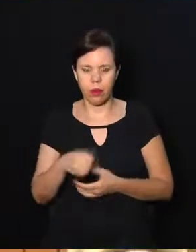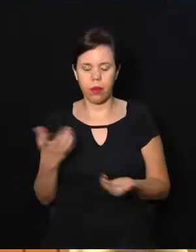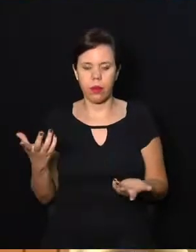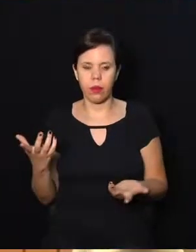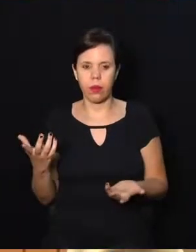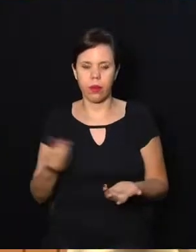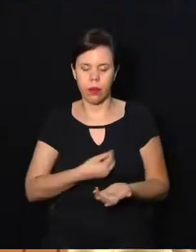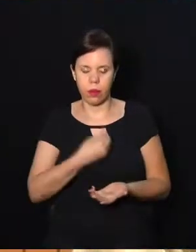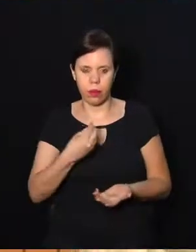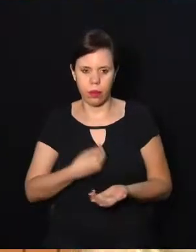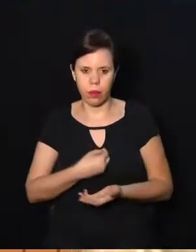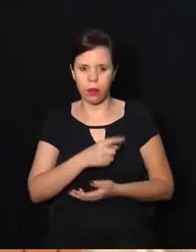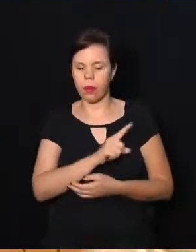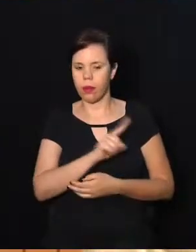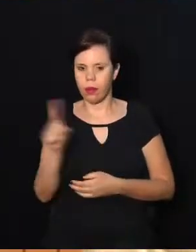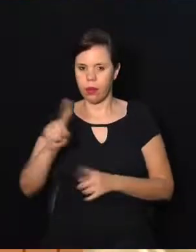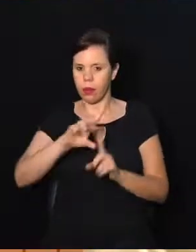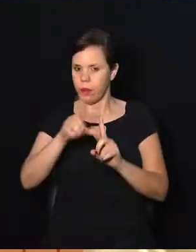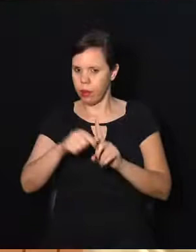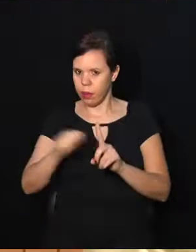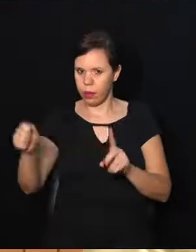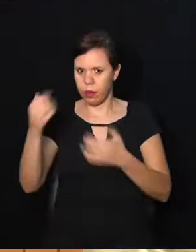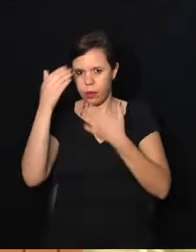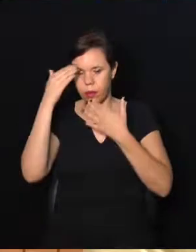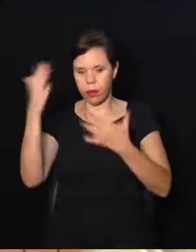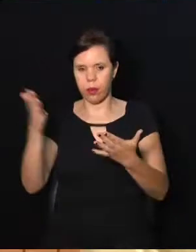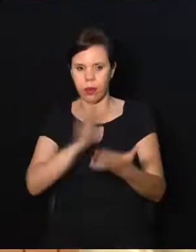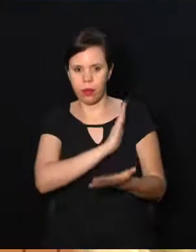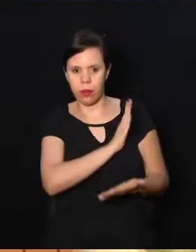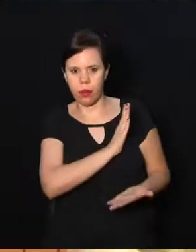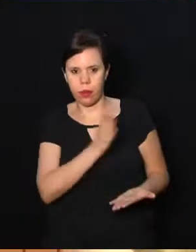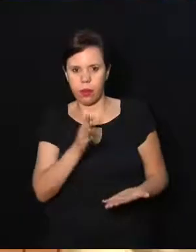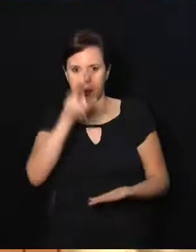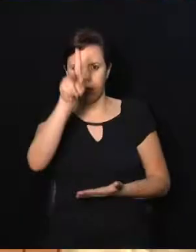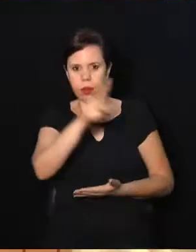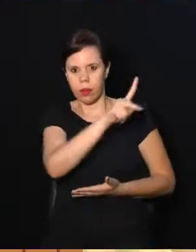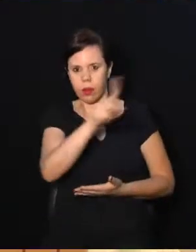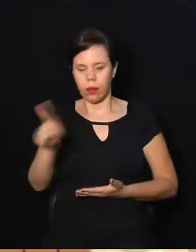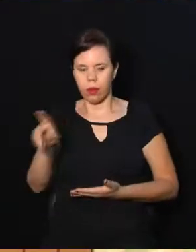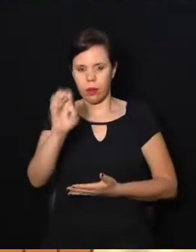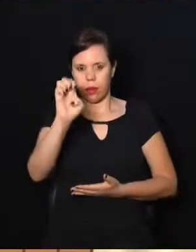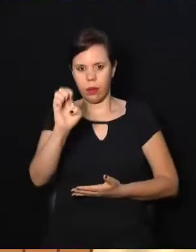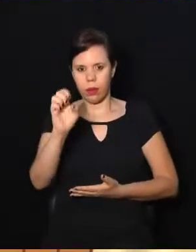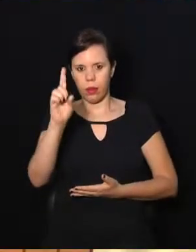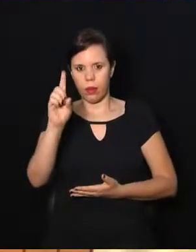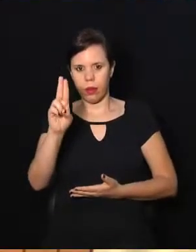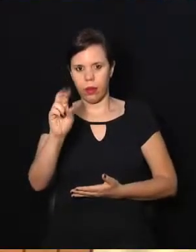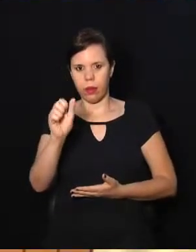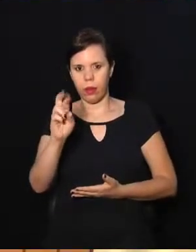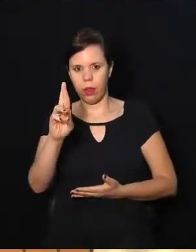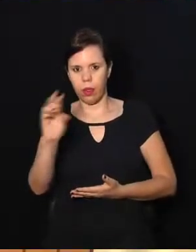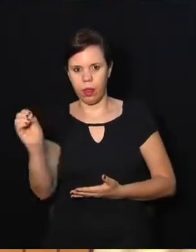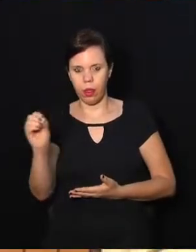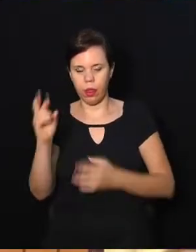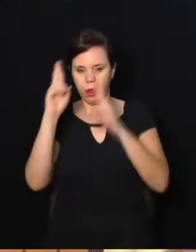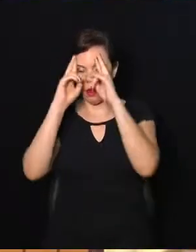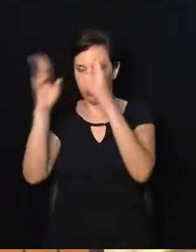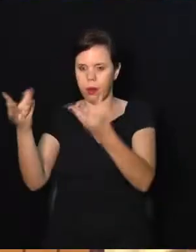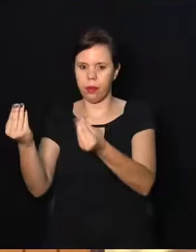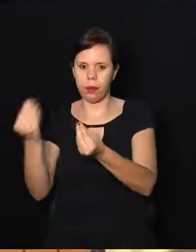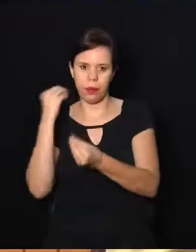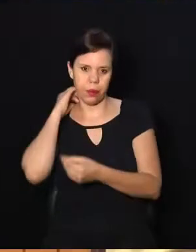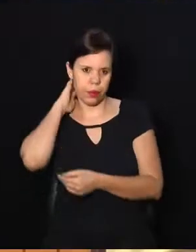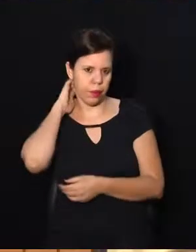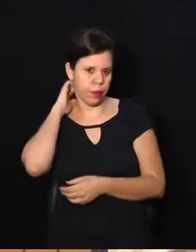aborto. Então, eu quero aqui agradecer de todo o coração ao padre Eduardo, uma pessoa a quem eu estimo muito, um filho de